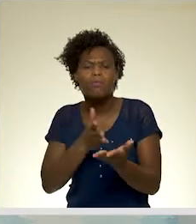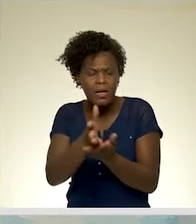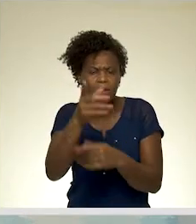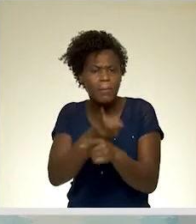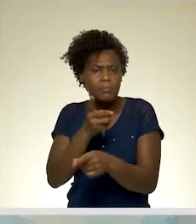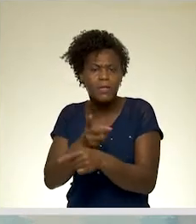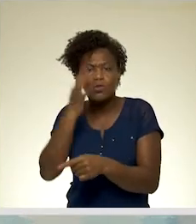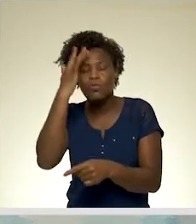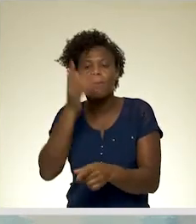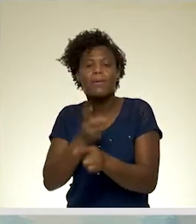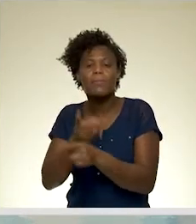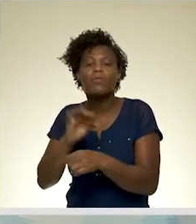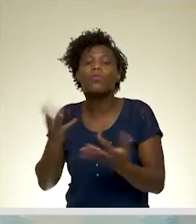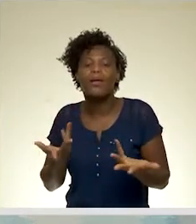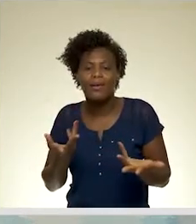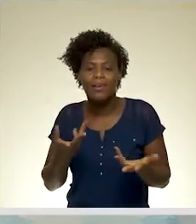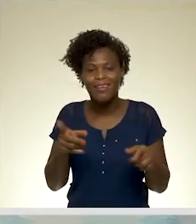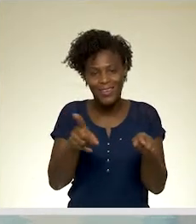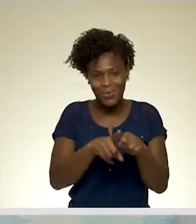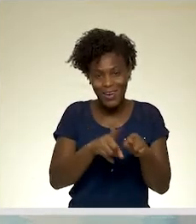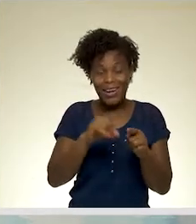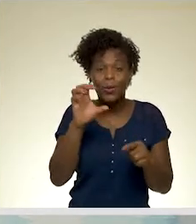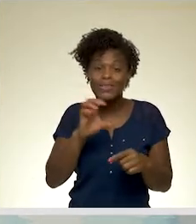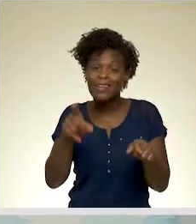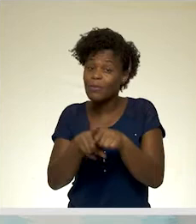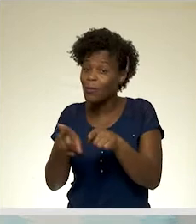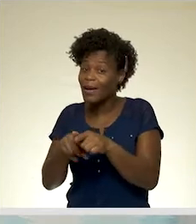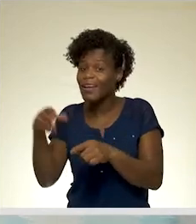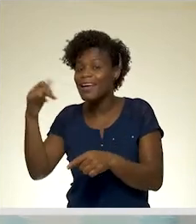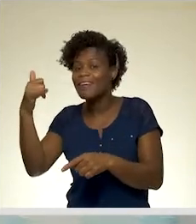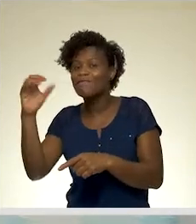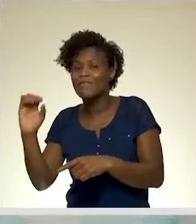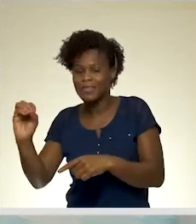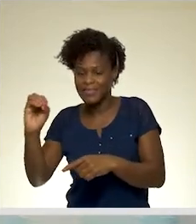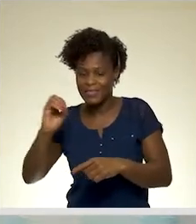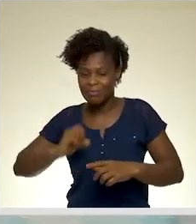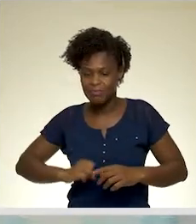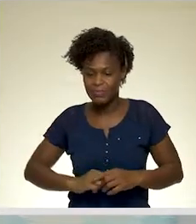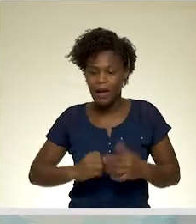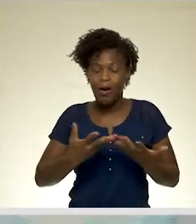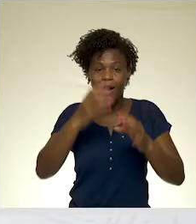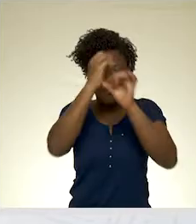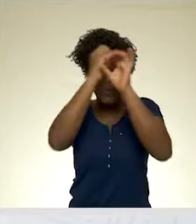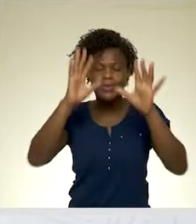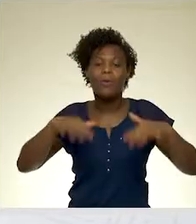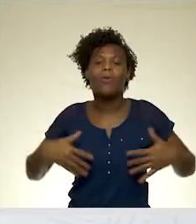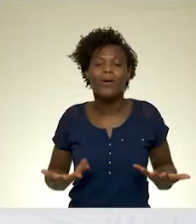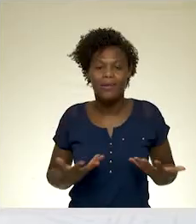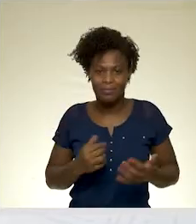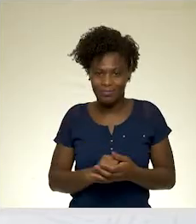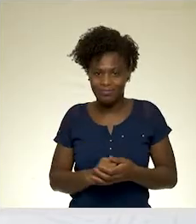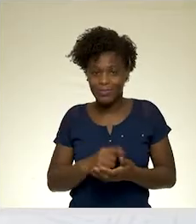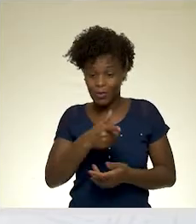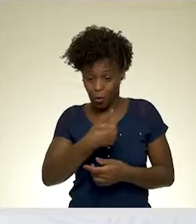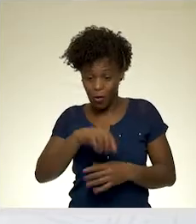a constante da proporcionalidade é igual a 20. Qual é a conclusão?